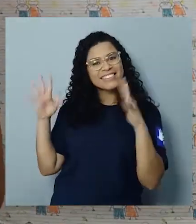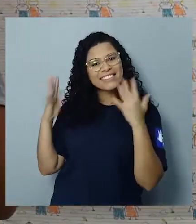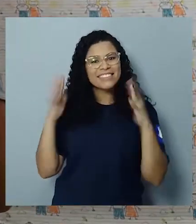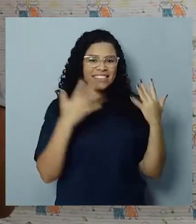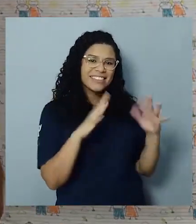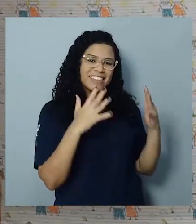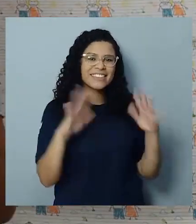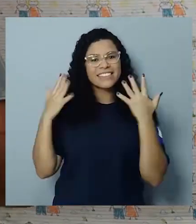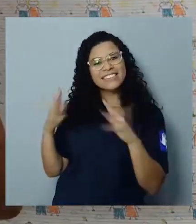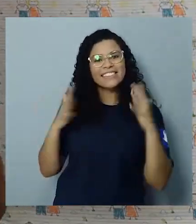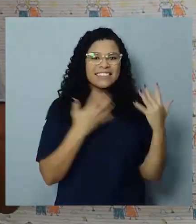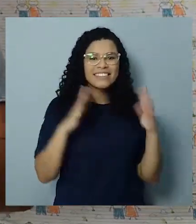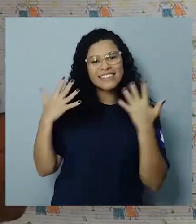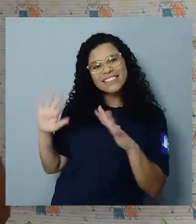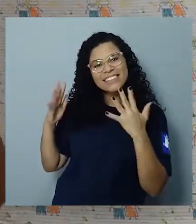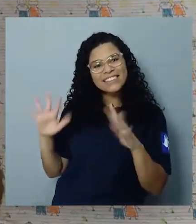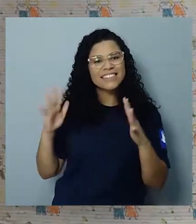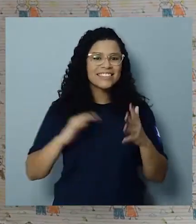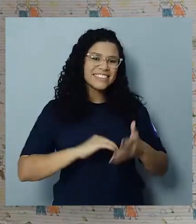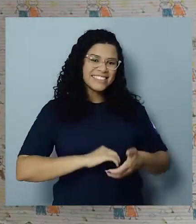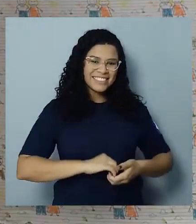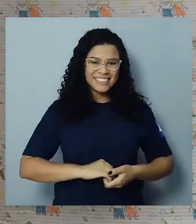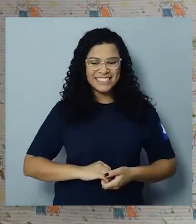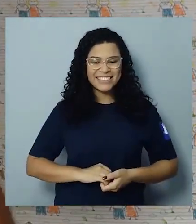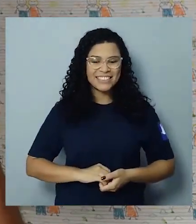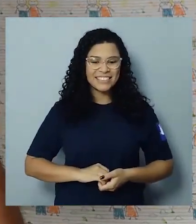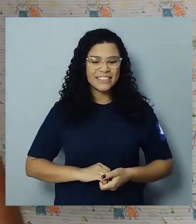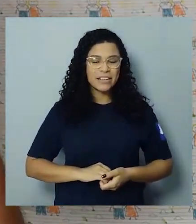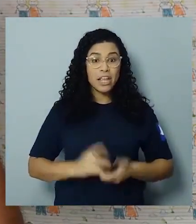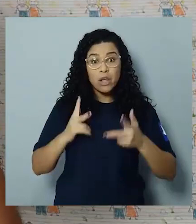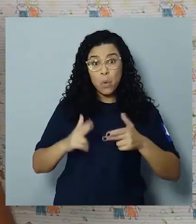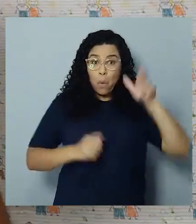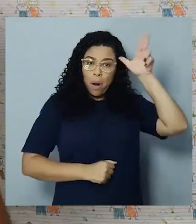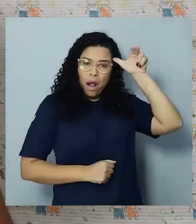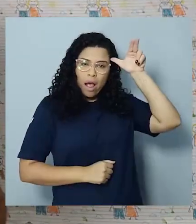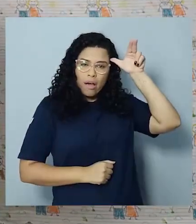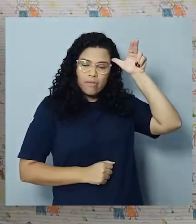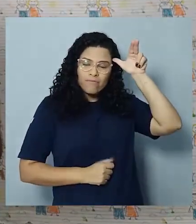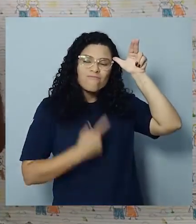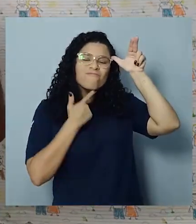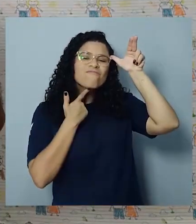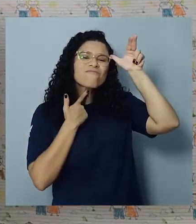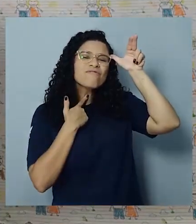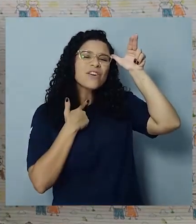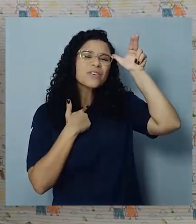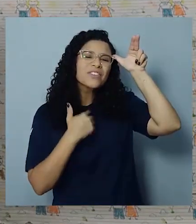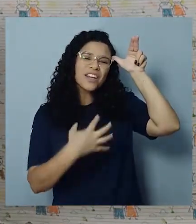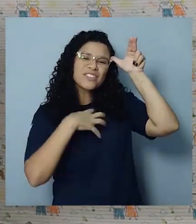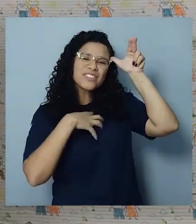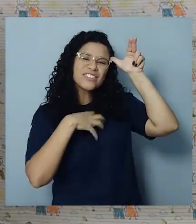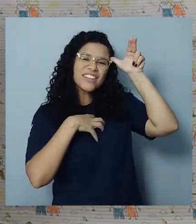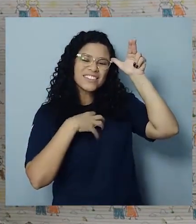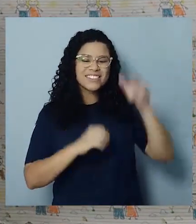Siri. Tuc catuca catuca perguntou se eu queria